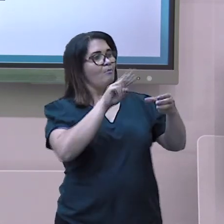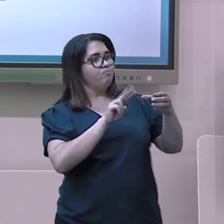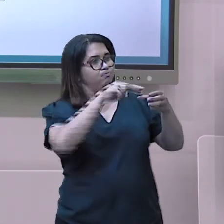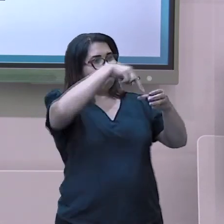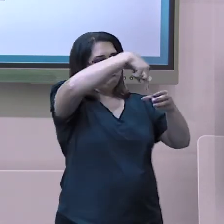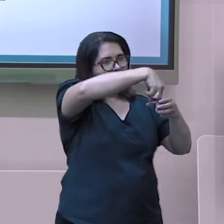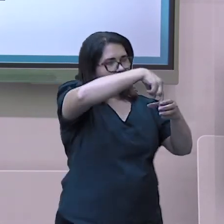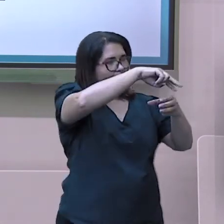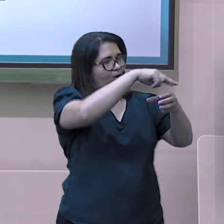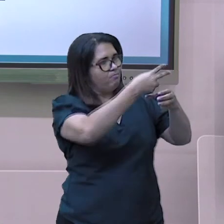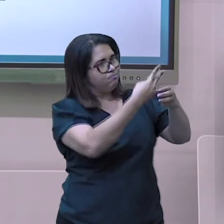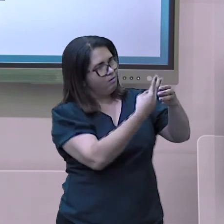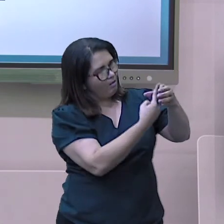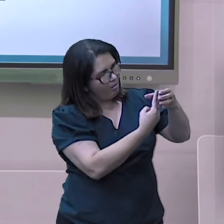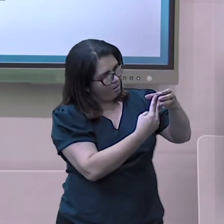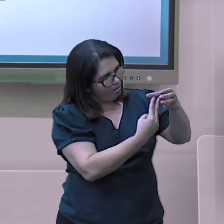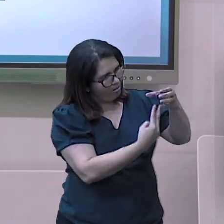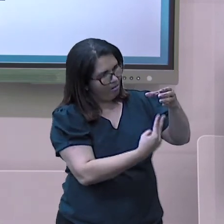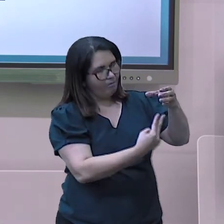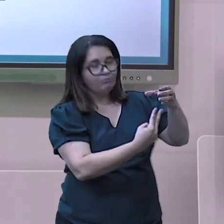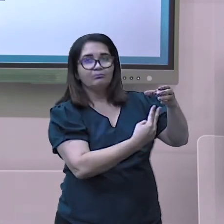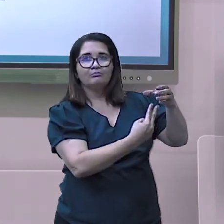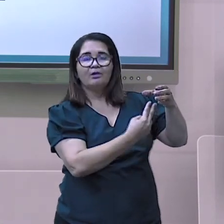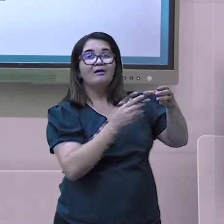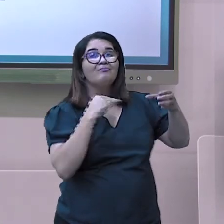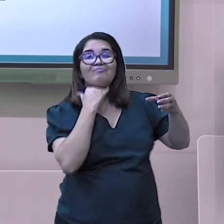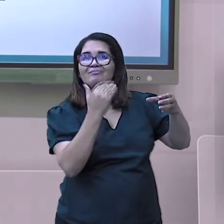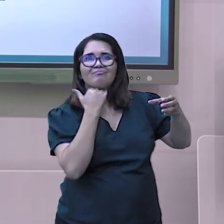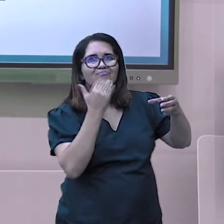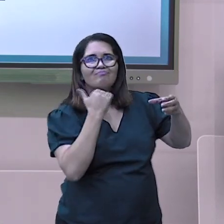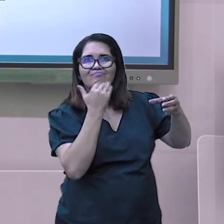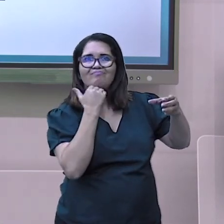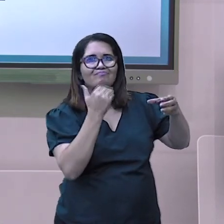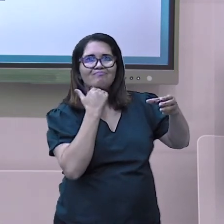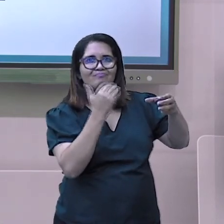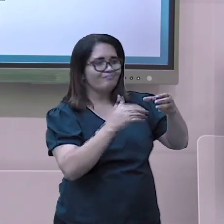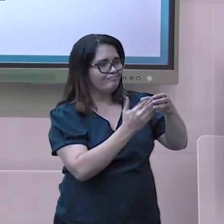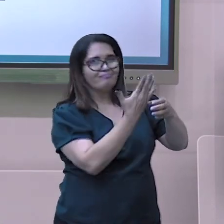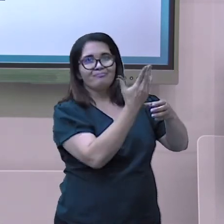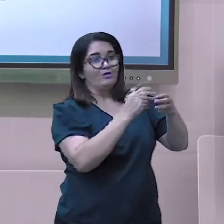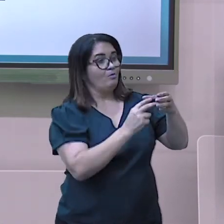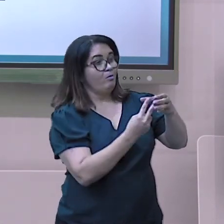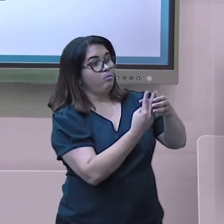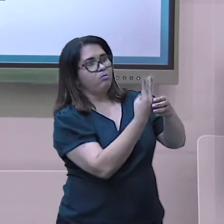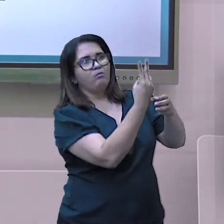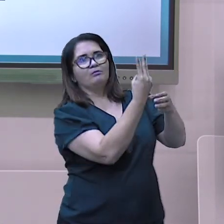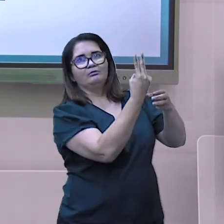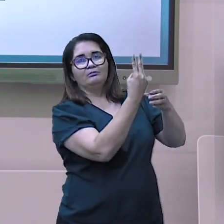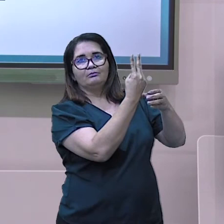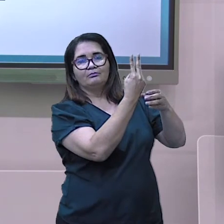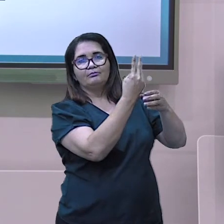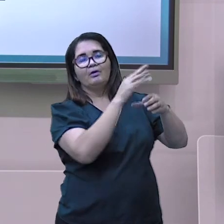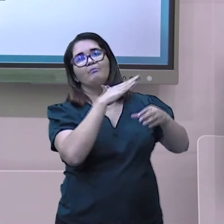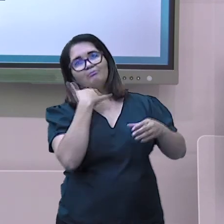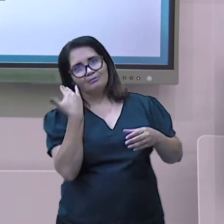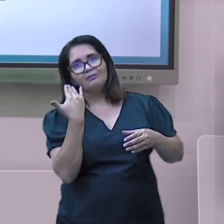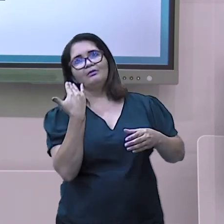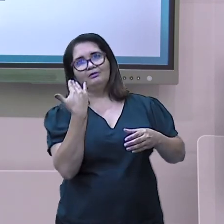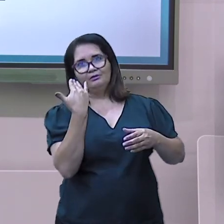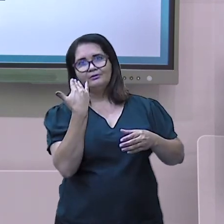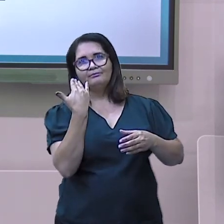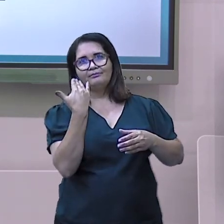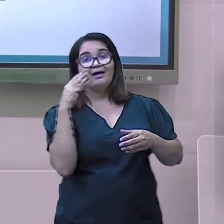e aí após 4 minutos, os danos são irreversíveis, tá? Então, isso também deve ser